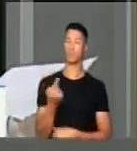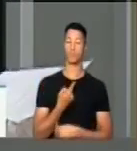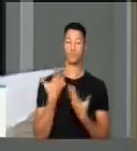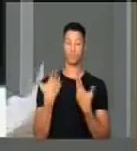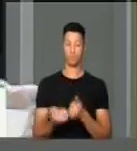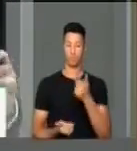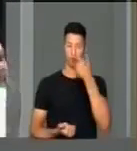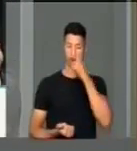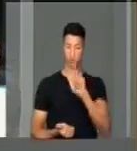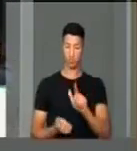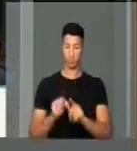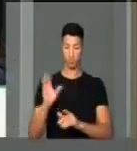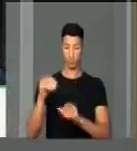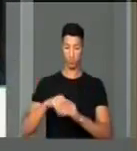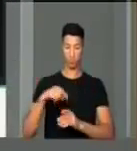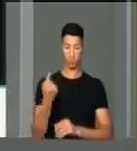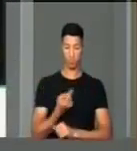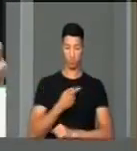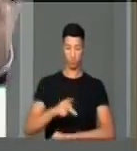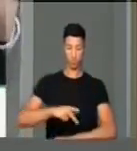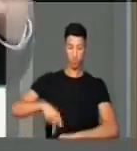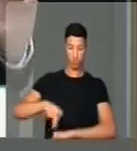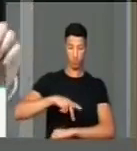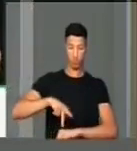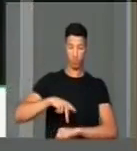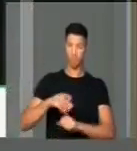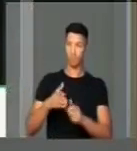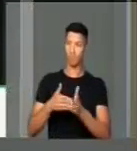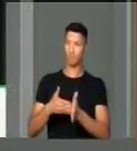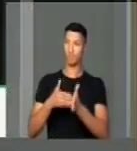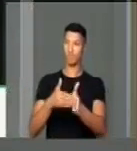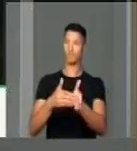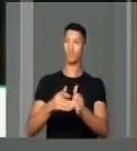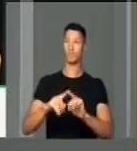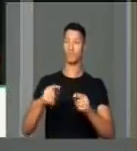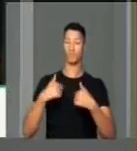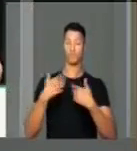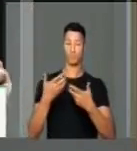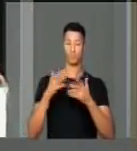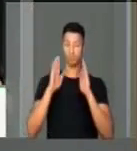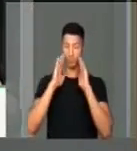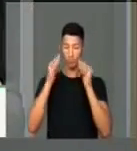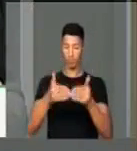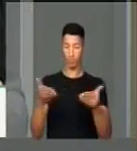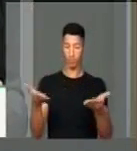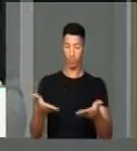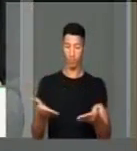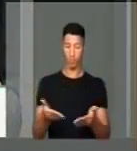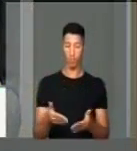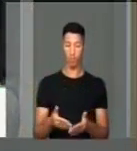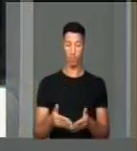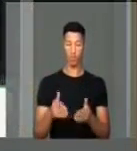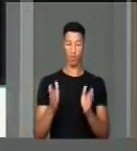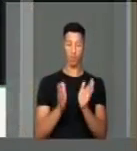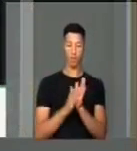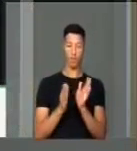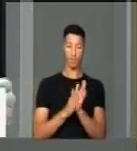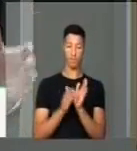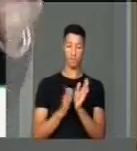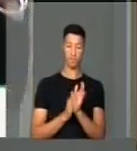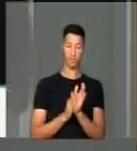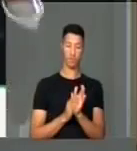vamos conseguir colocar o nosso país nos eixos. Mas eu quero me dedicar agora,